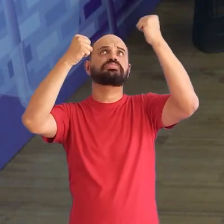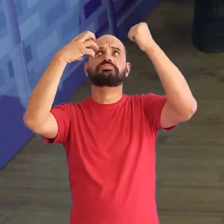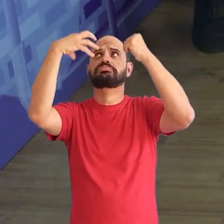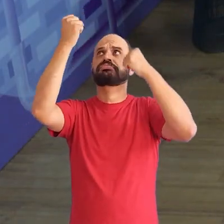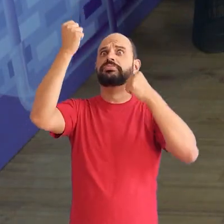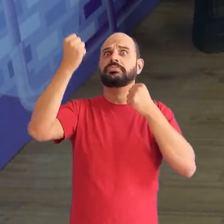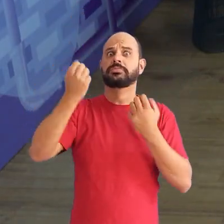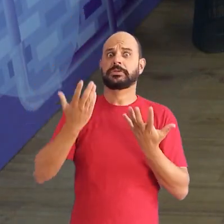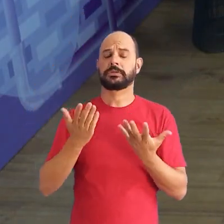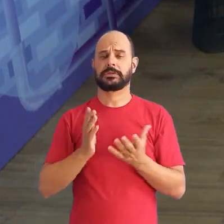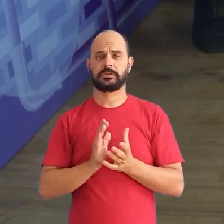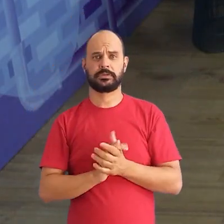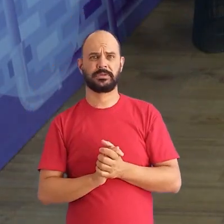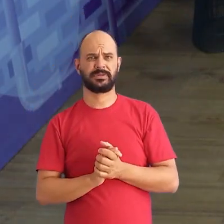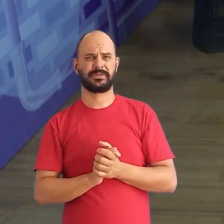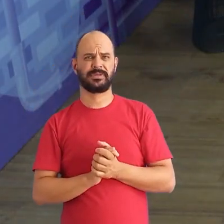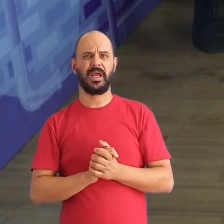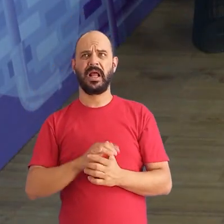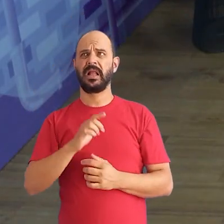Novamente.